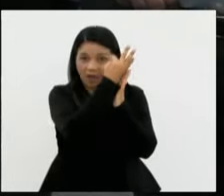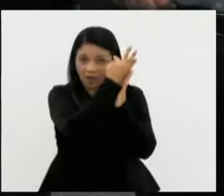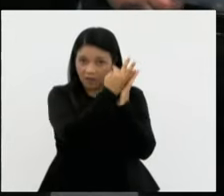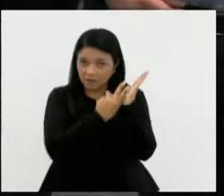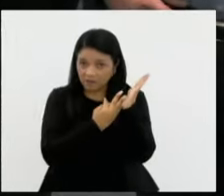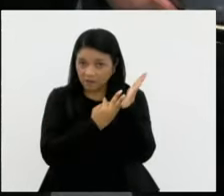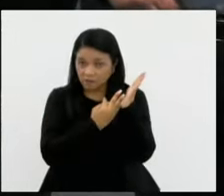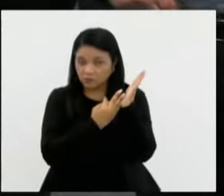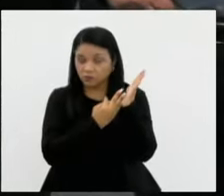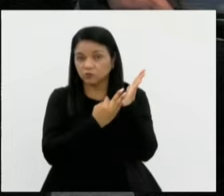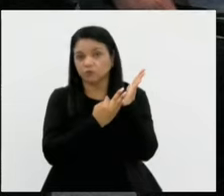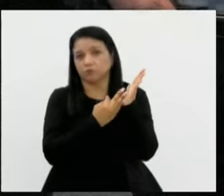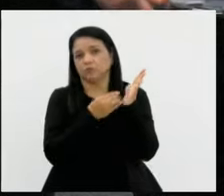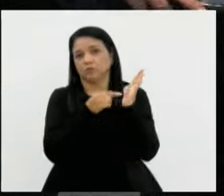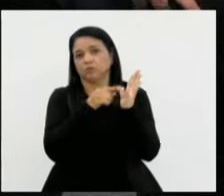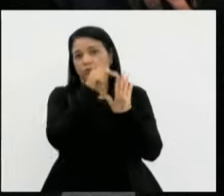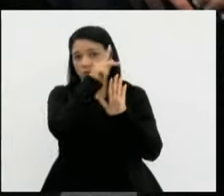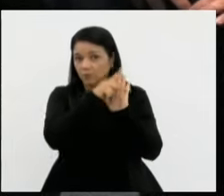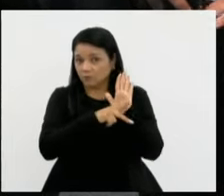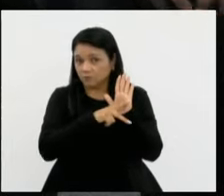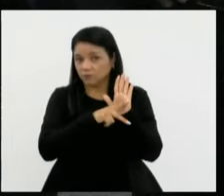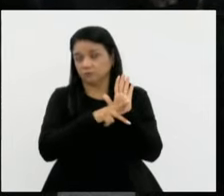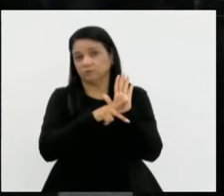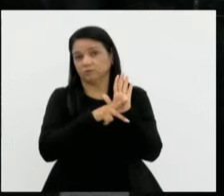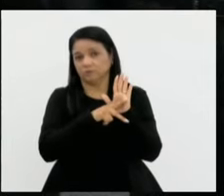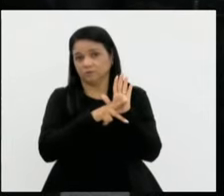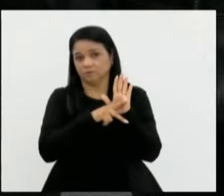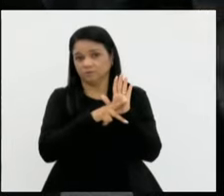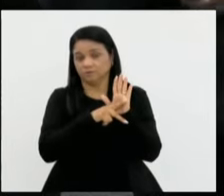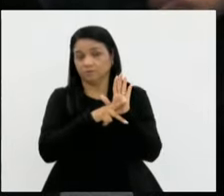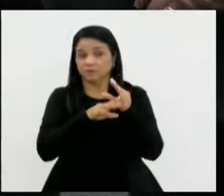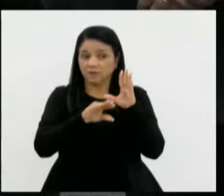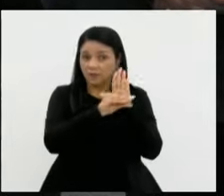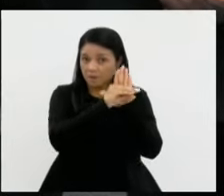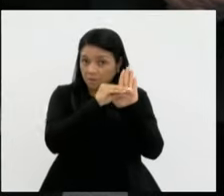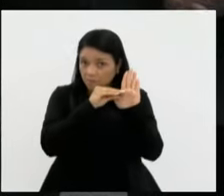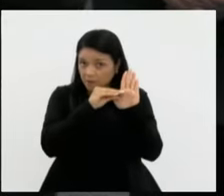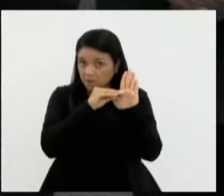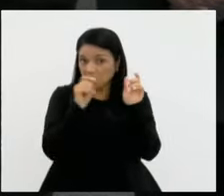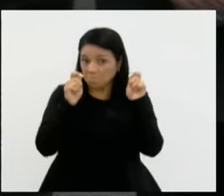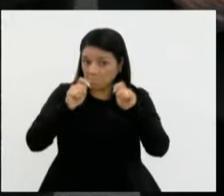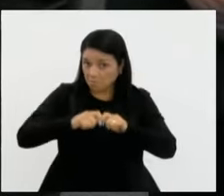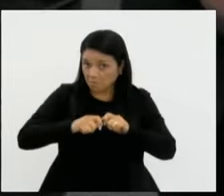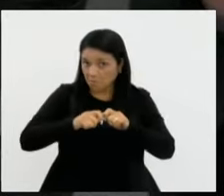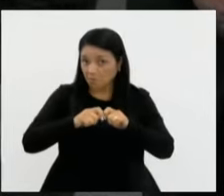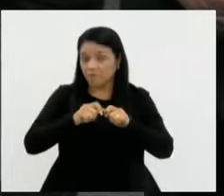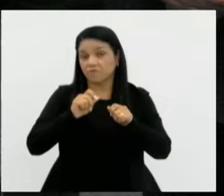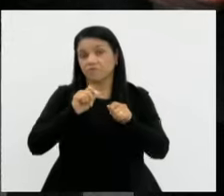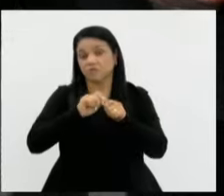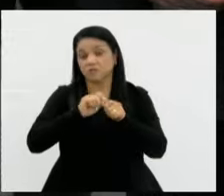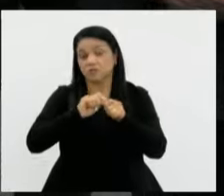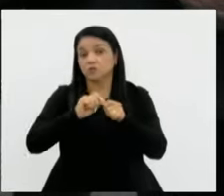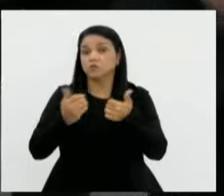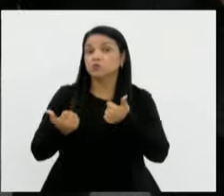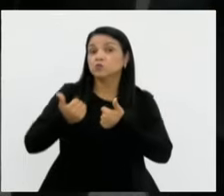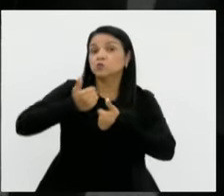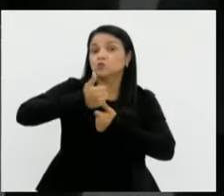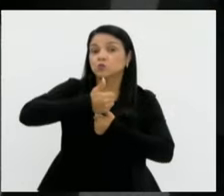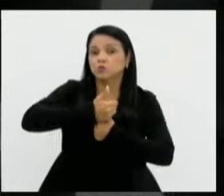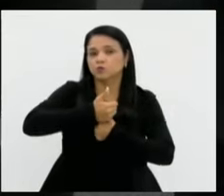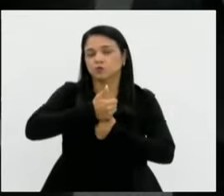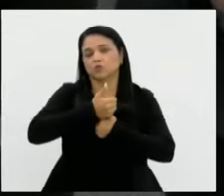original daquela proposição, essa emenda só poderá ser feita mediante um substitutivo de alguma